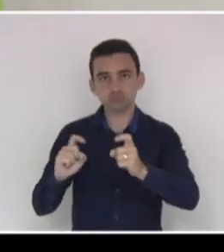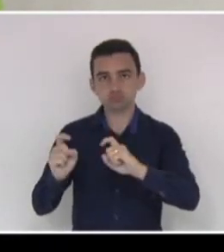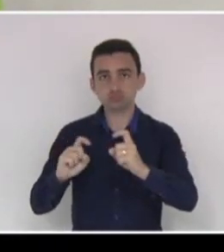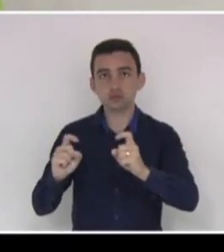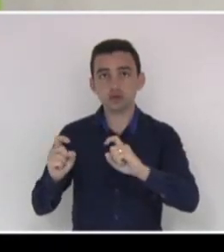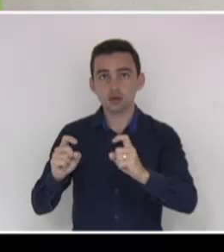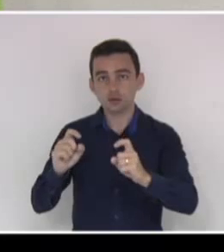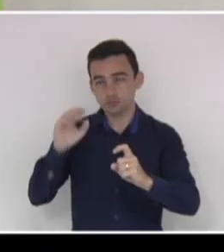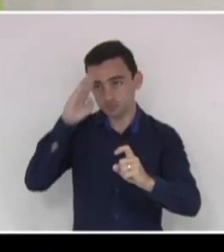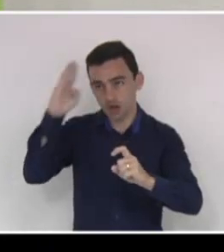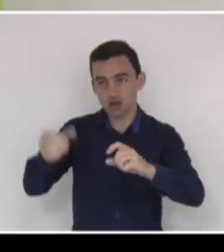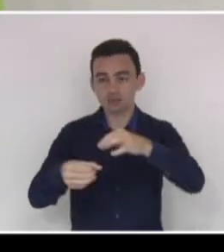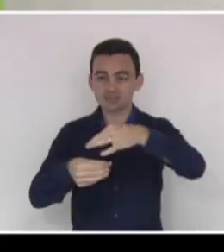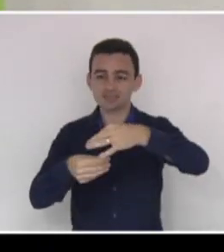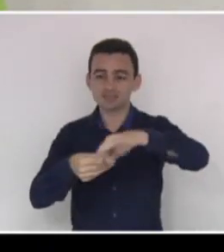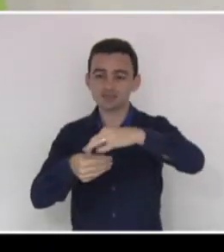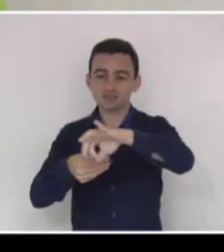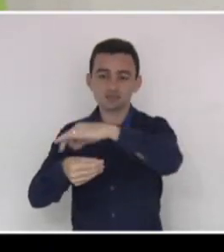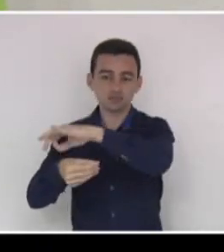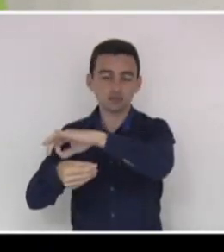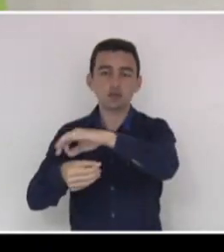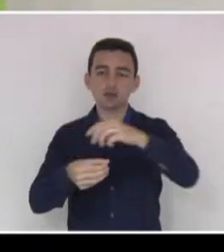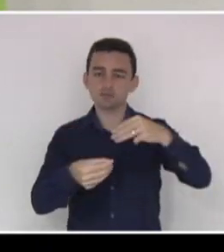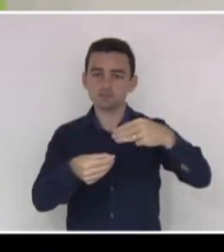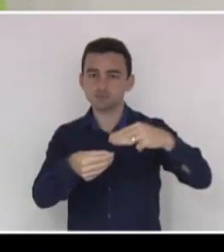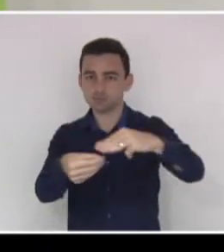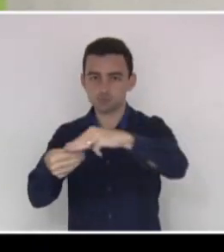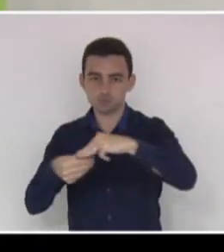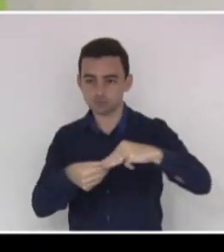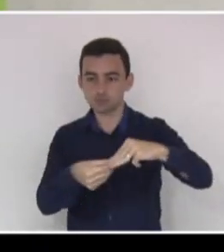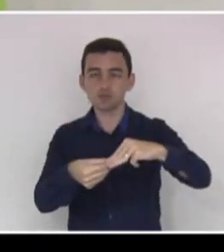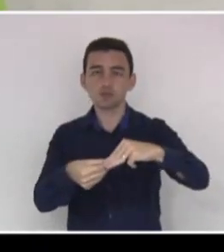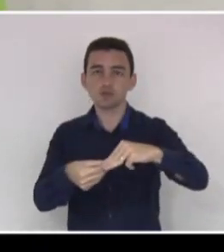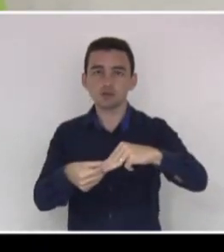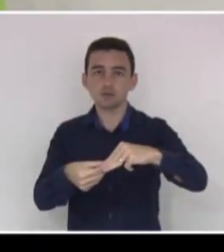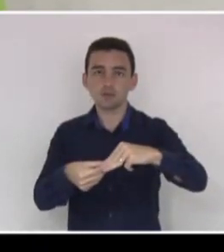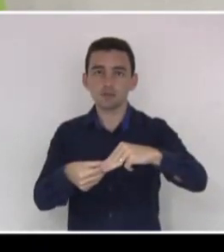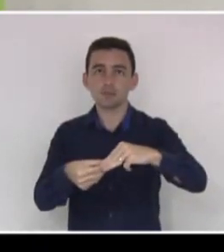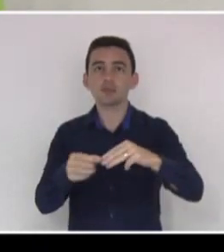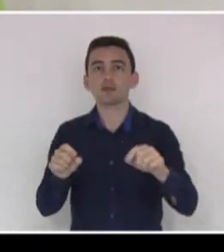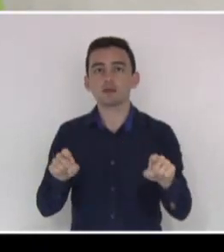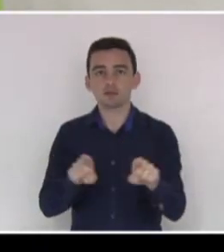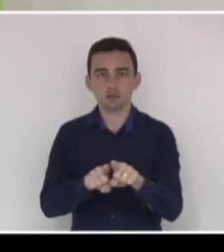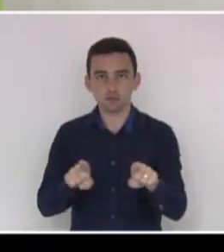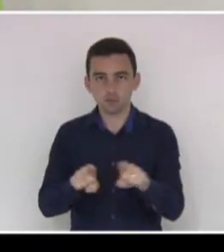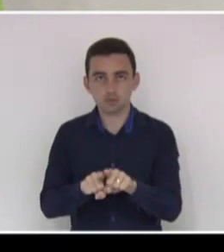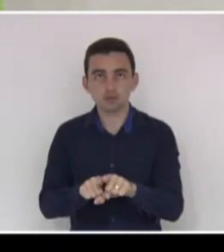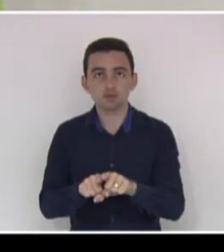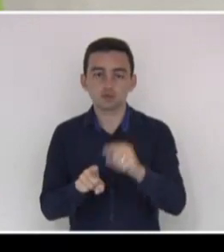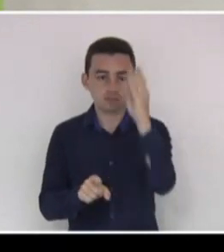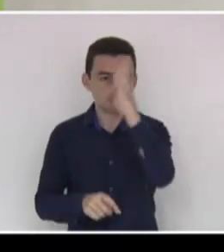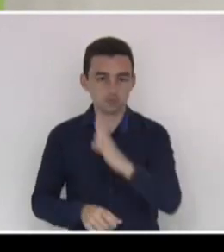principais entidades municipalistas, ou seja, a Confederação